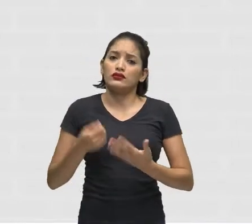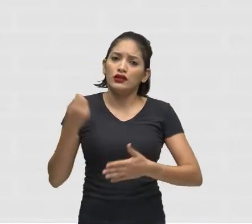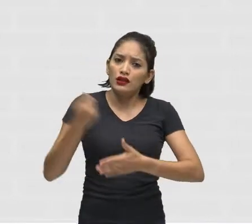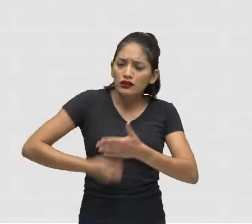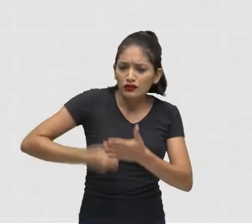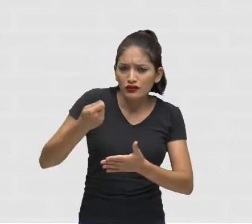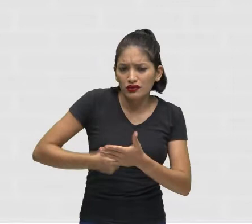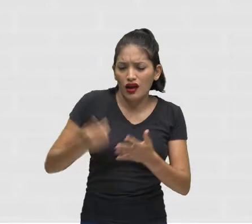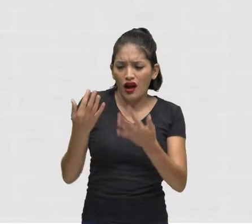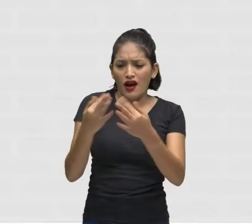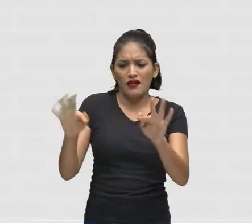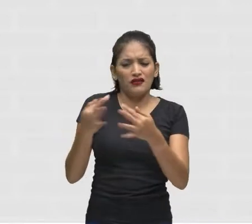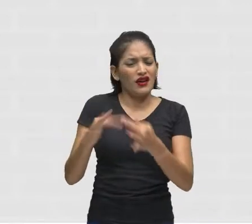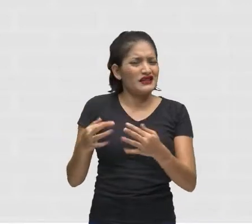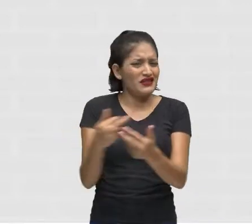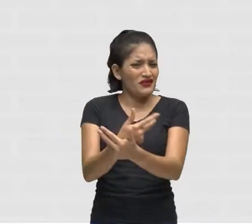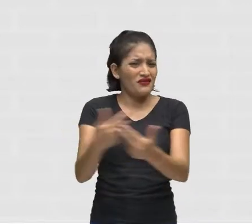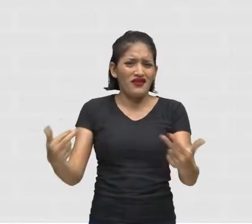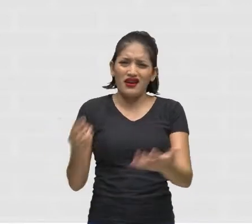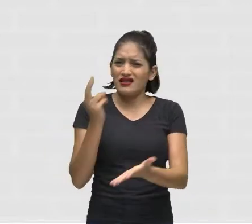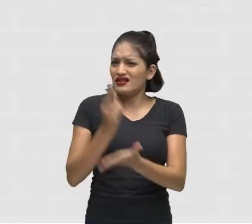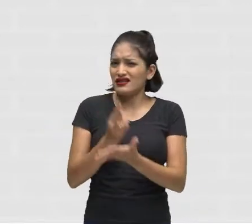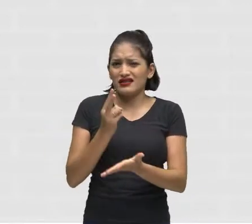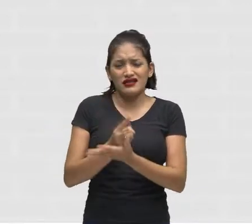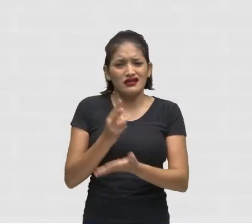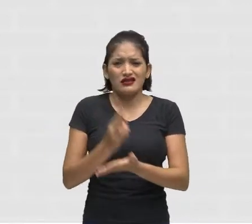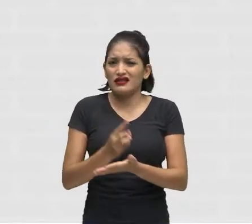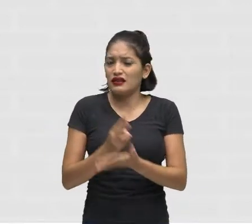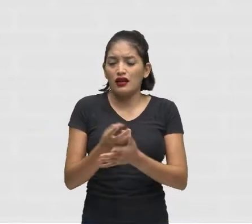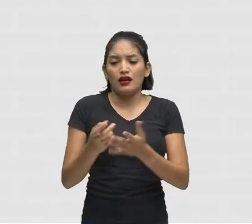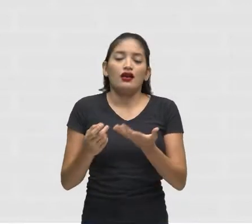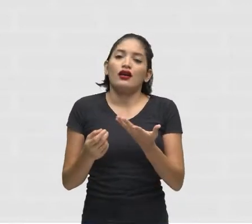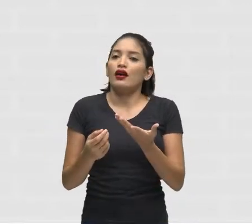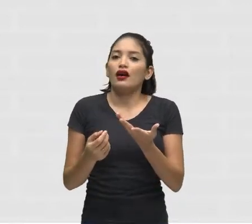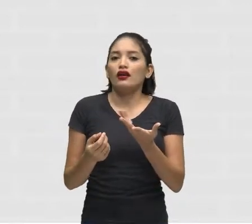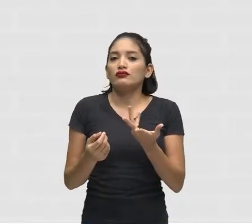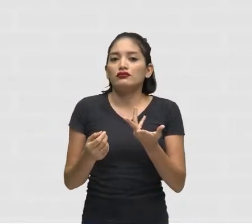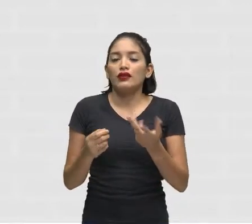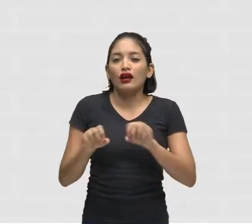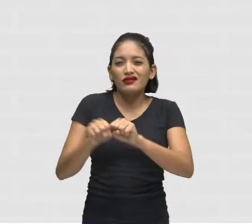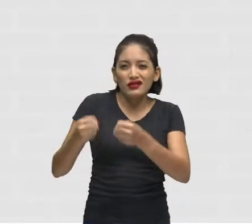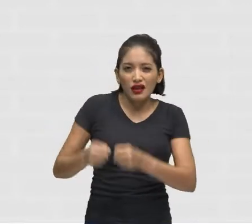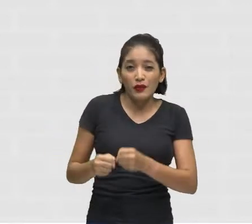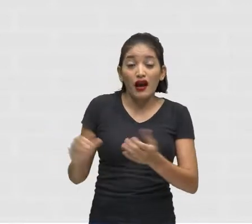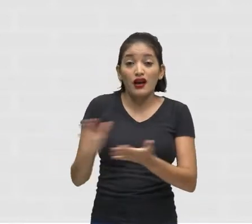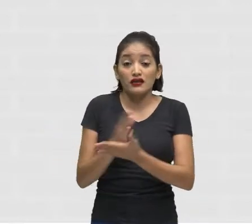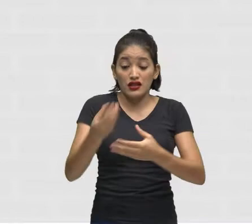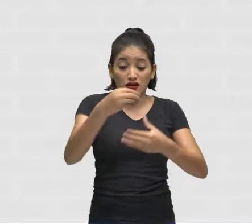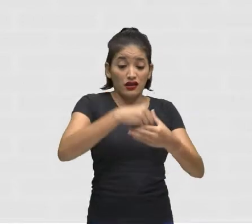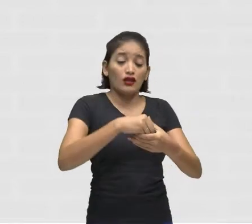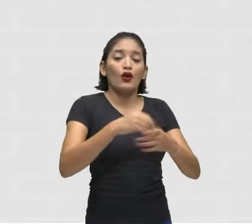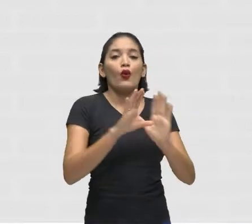frases que são repetidas inúmeras vezes, desconstruir isso. Às vezes, dentro do conceito religioso, as pessoas trazem, vai